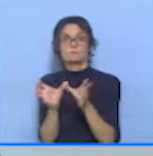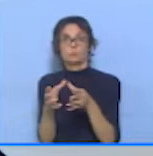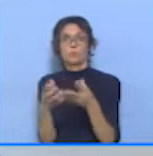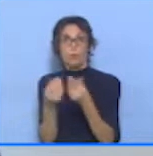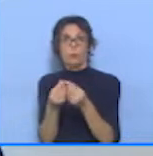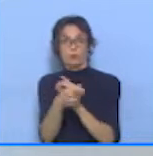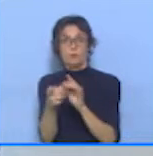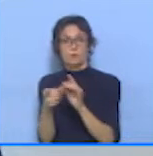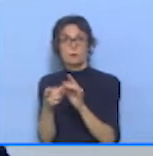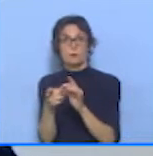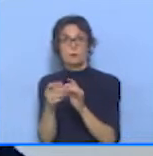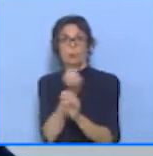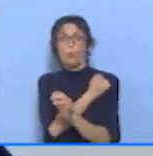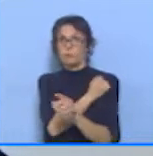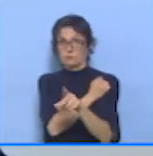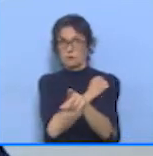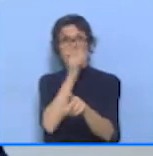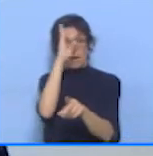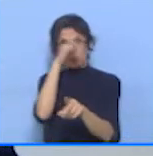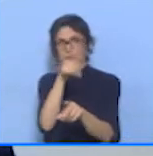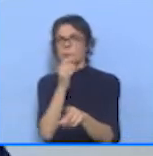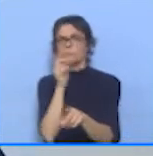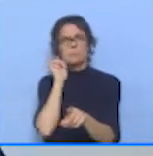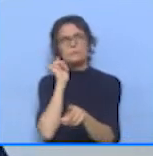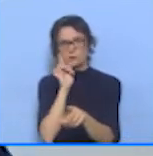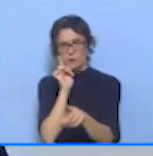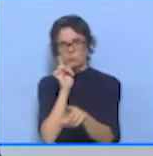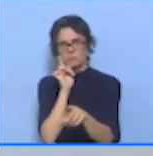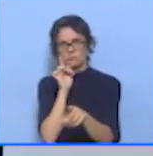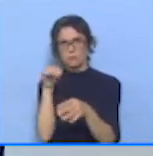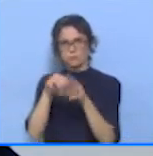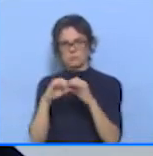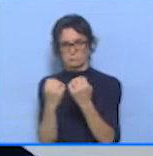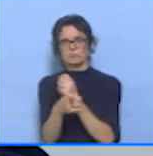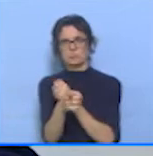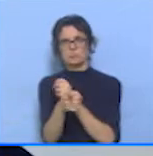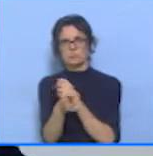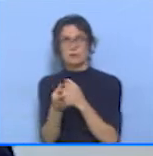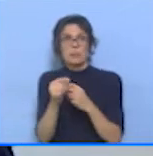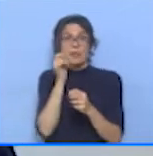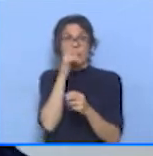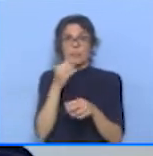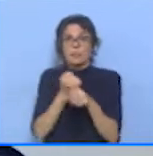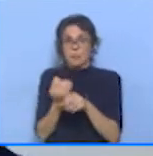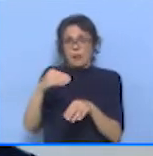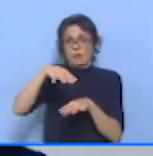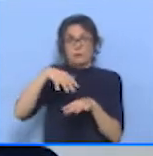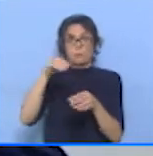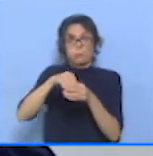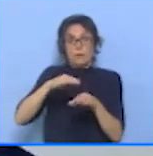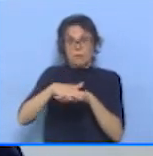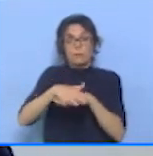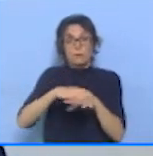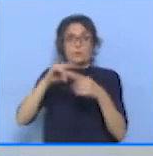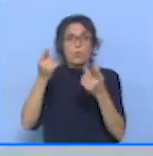um elemento importante, mas quer seja no âmbito da rede, seja noutras iniciativas de associações